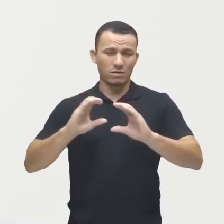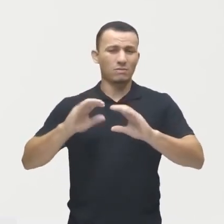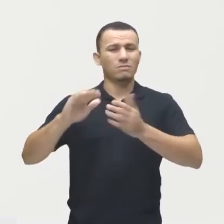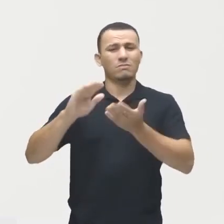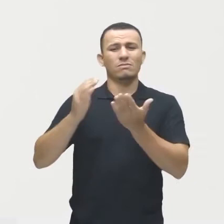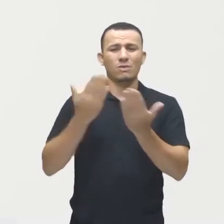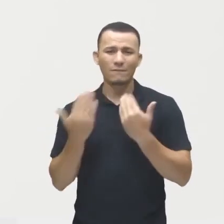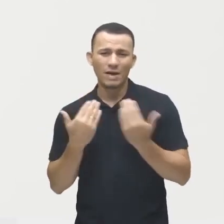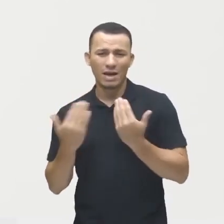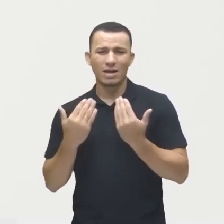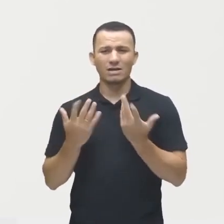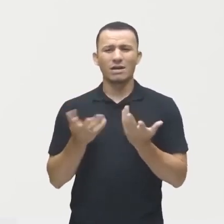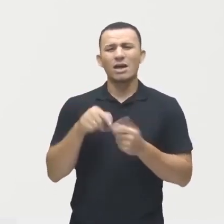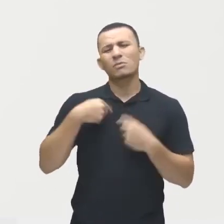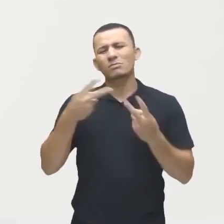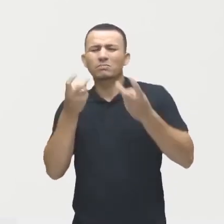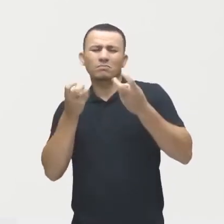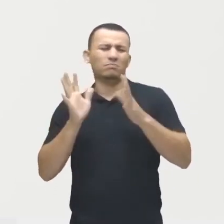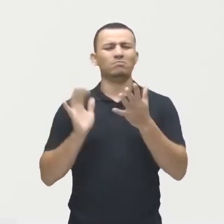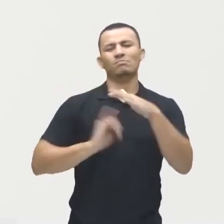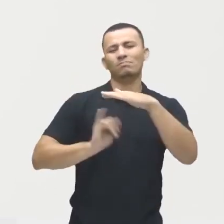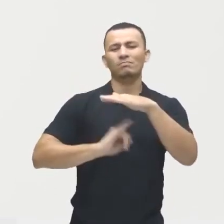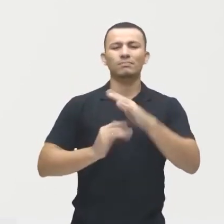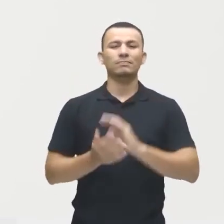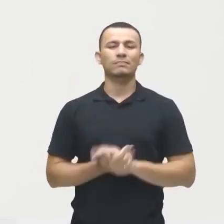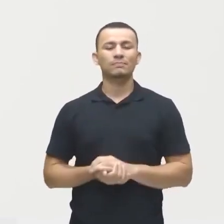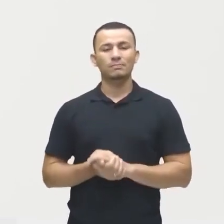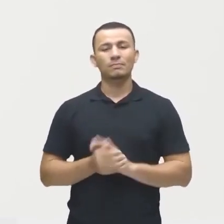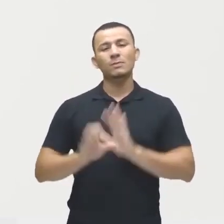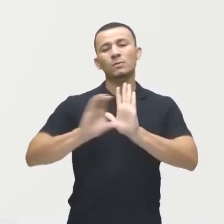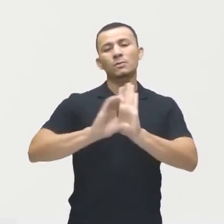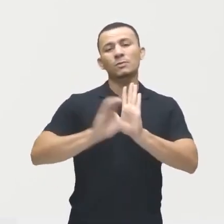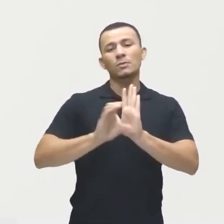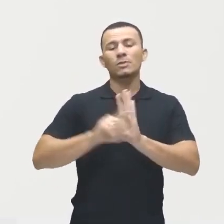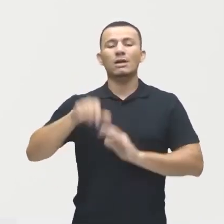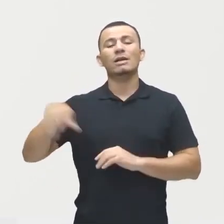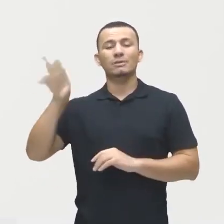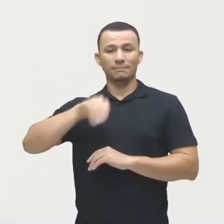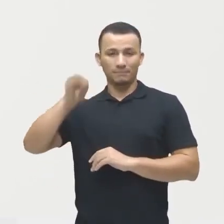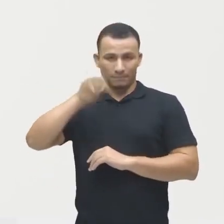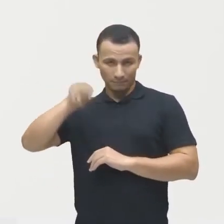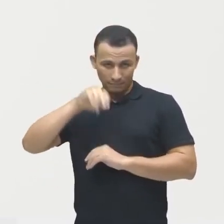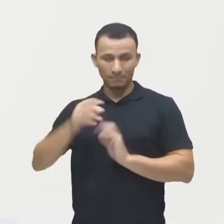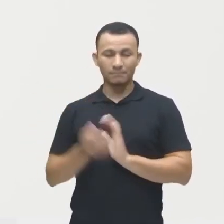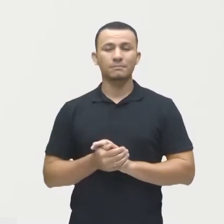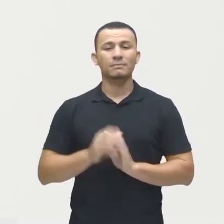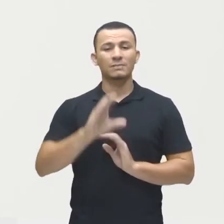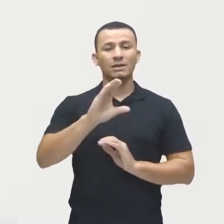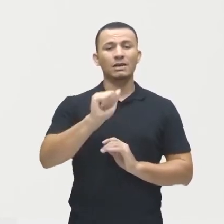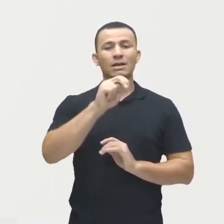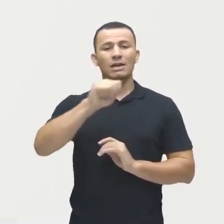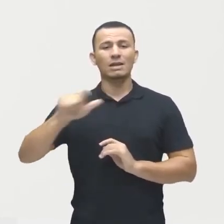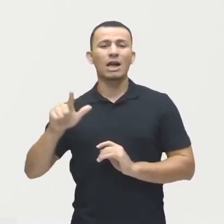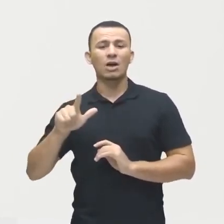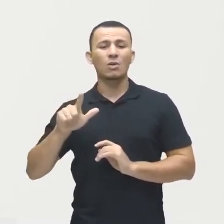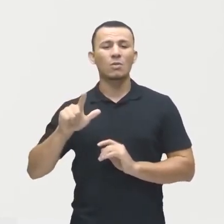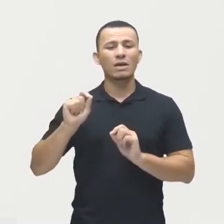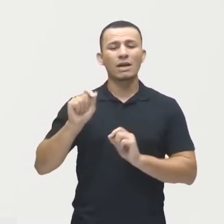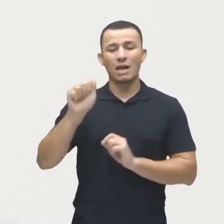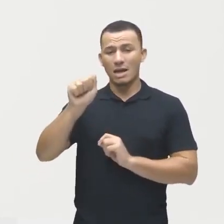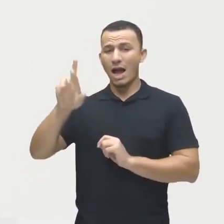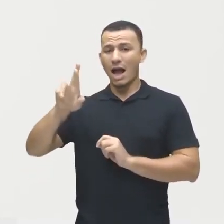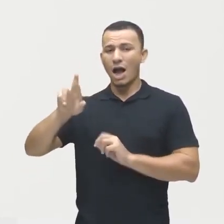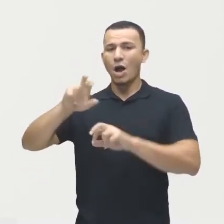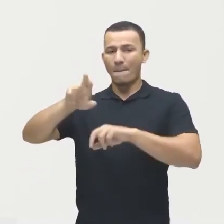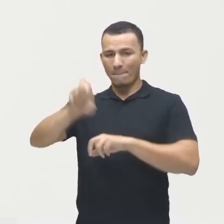dei como exemplo uma mensagem informal. Código, a língua falada. O canal, professora, o A. Contexto,